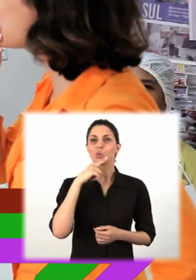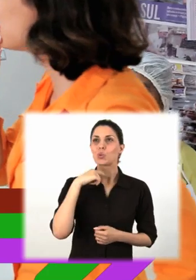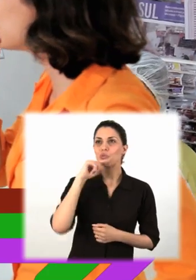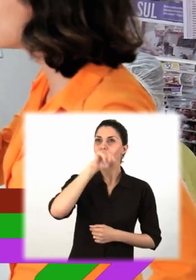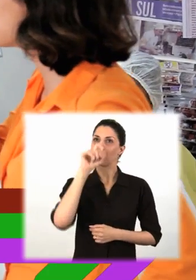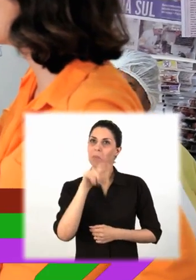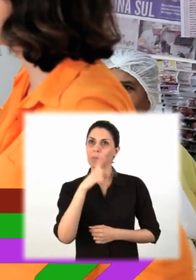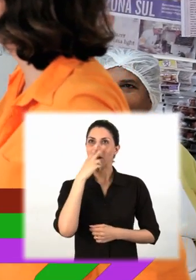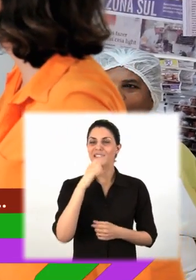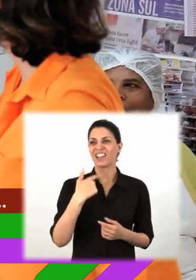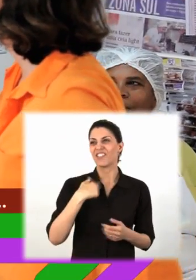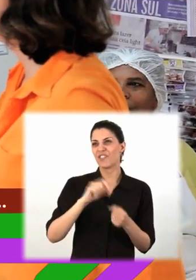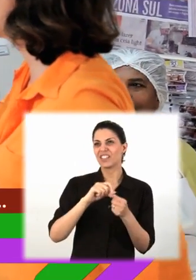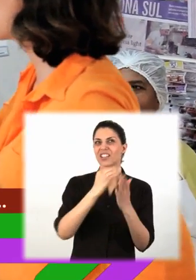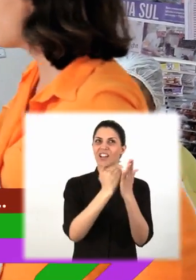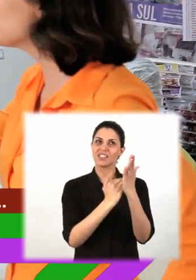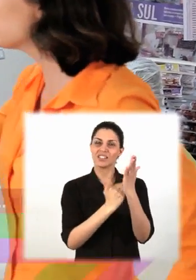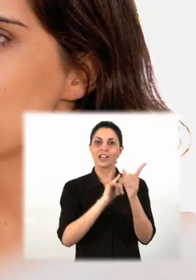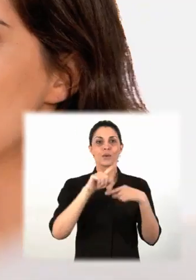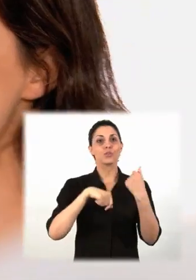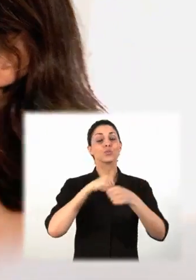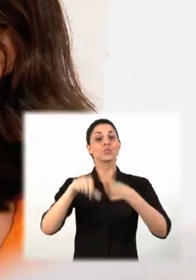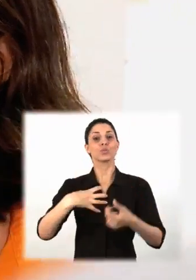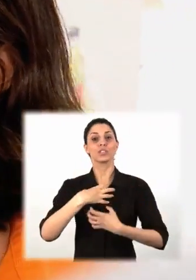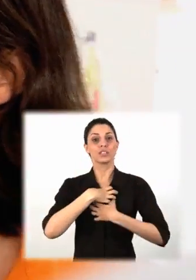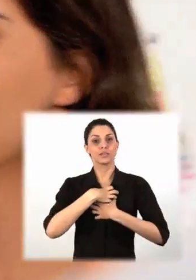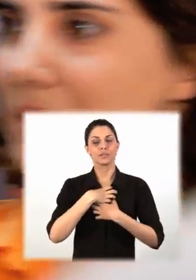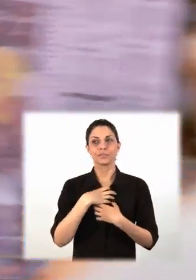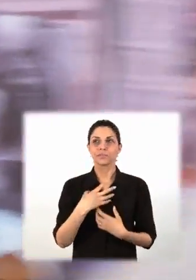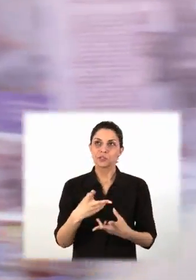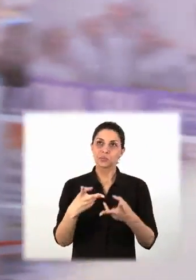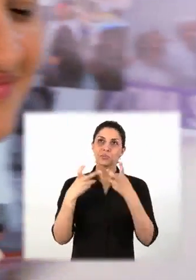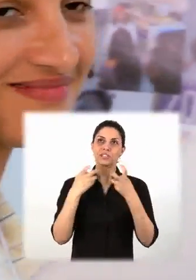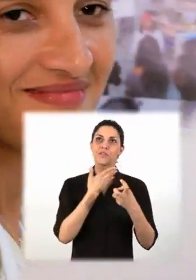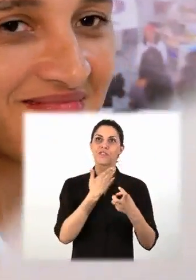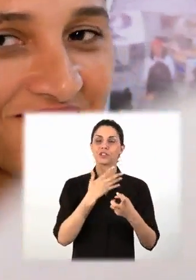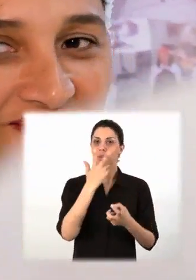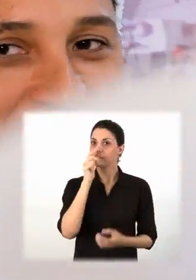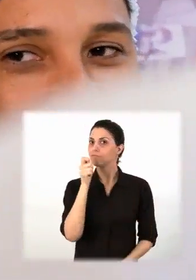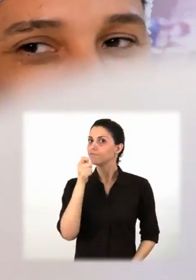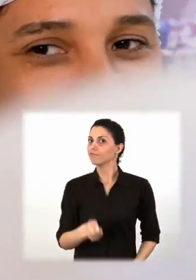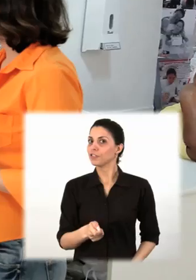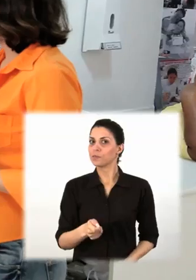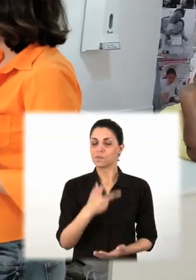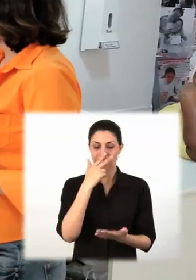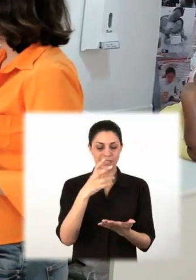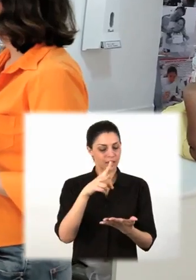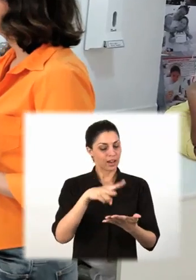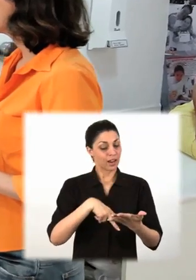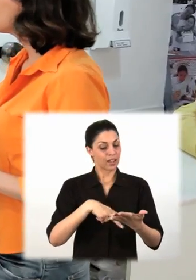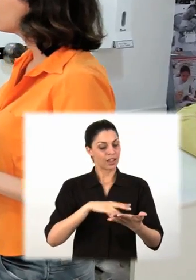certo. Nossa, eu vou fazer essa receita? Vou fazer essa... Aí depois mudou pra quê, assim? O que você acha? Ela começou a sentir meio que firmeza no que ela